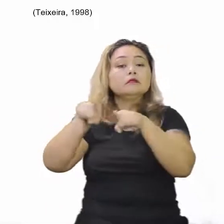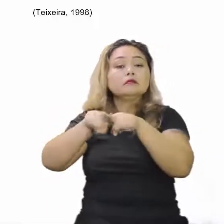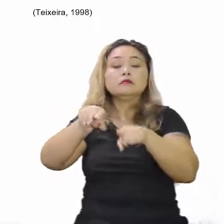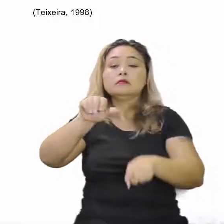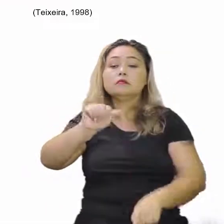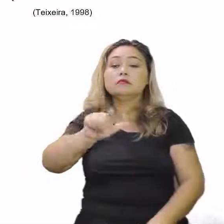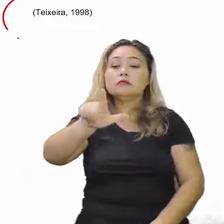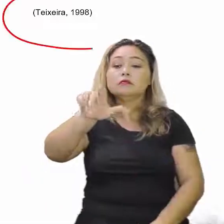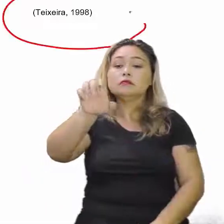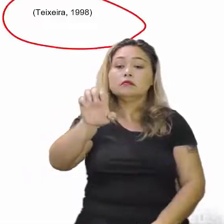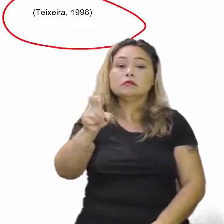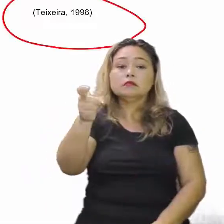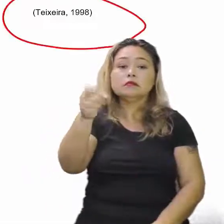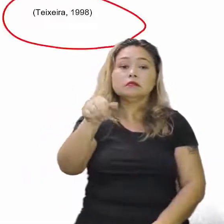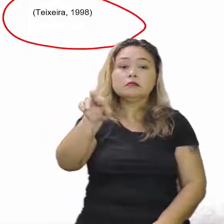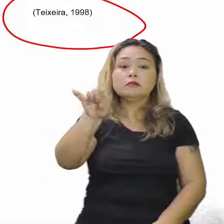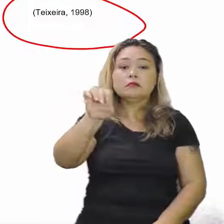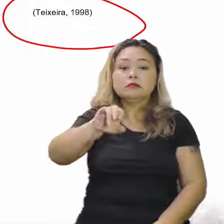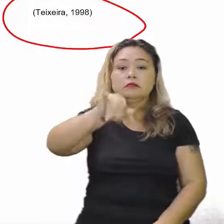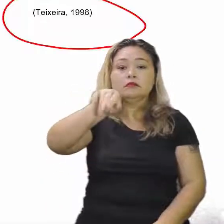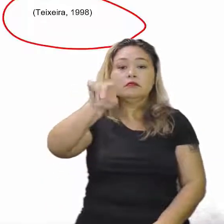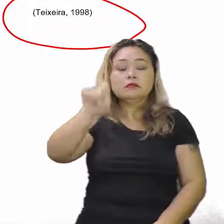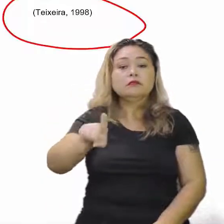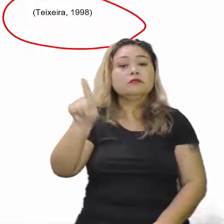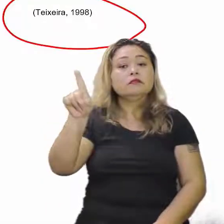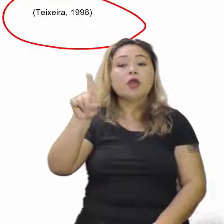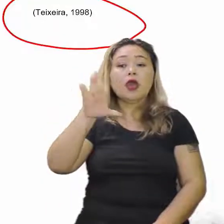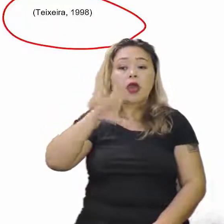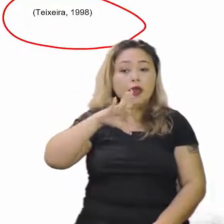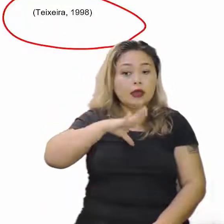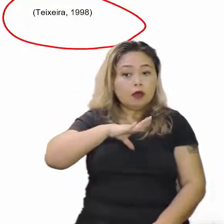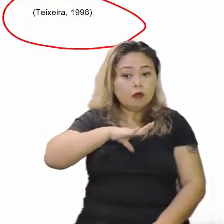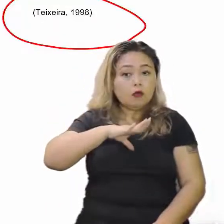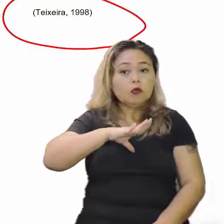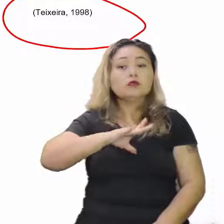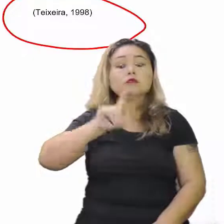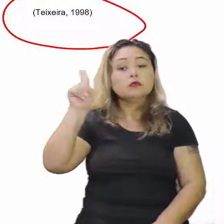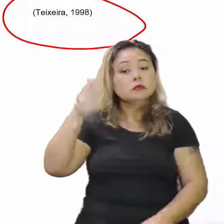Opa! Quem falou isso? Também Marcos Teixeira, meu grande amigo.